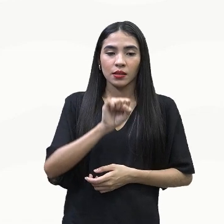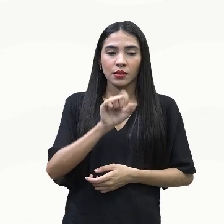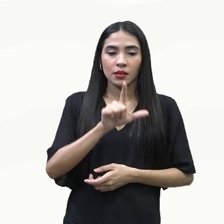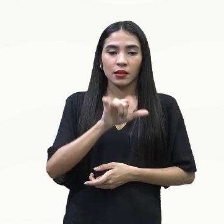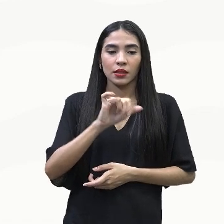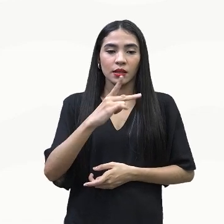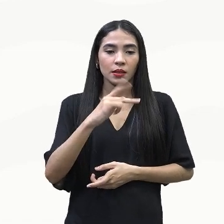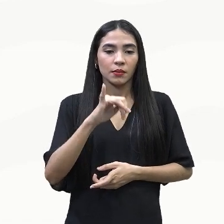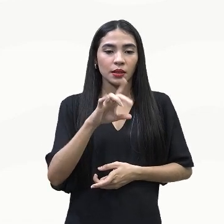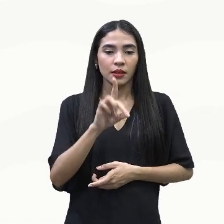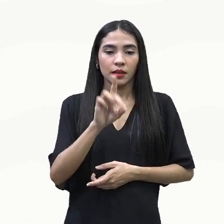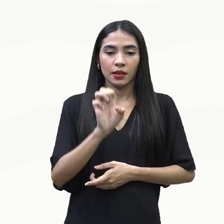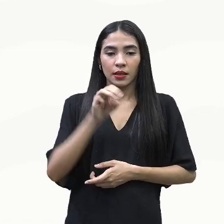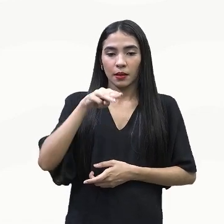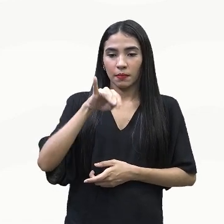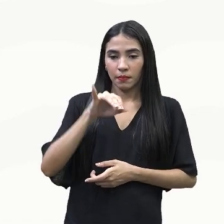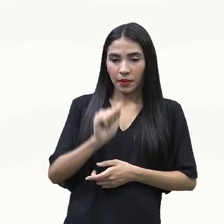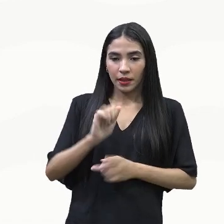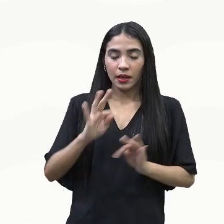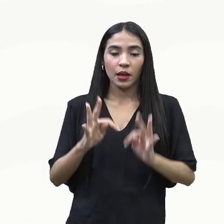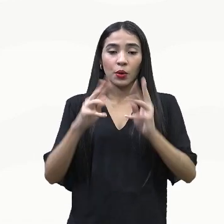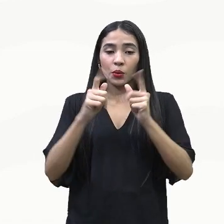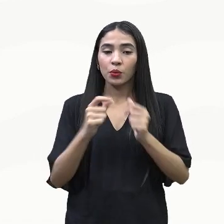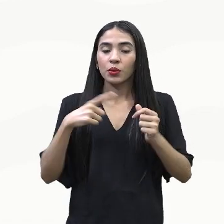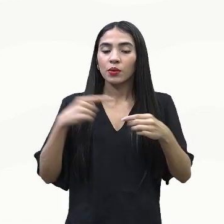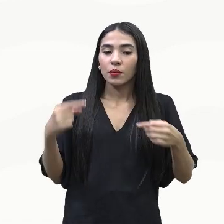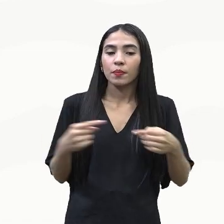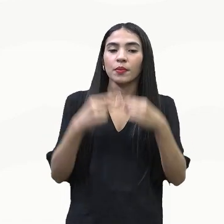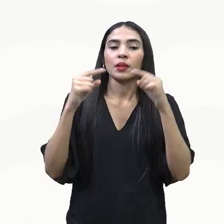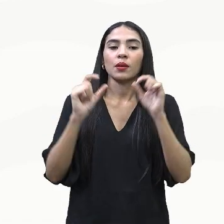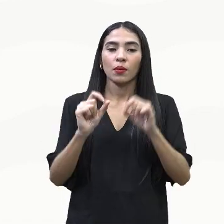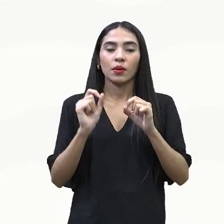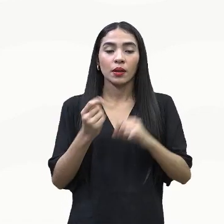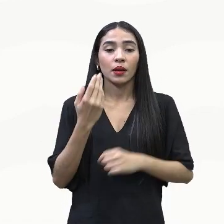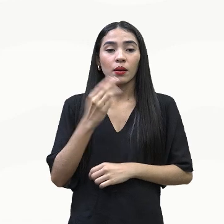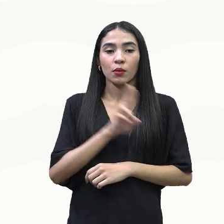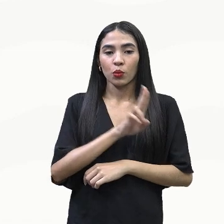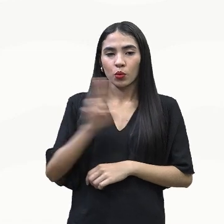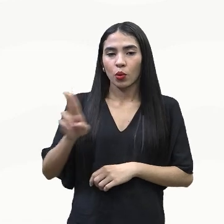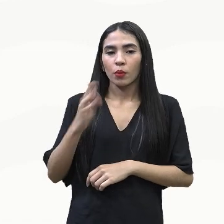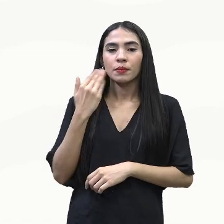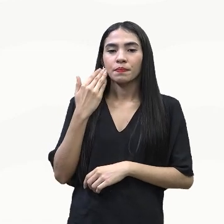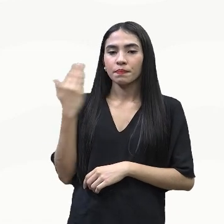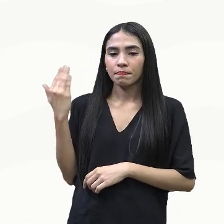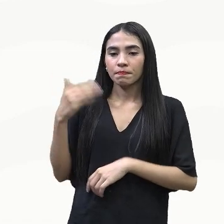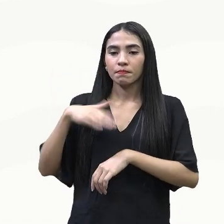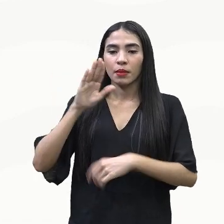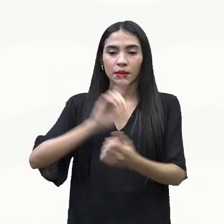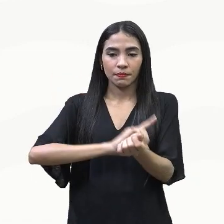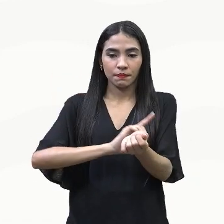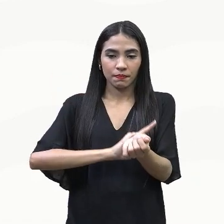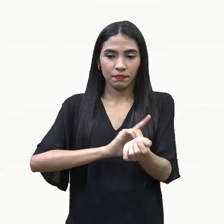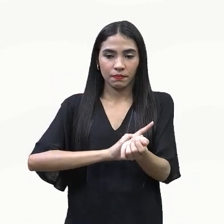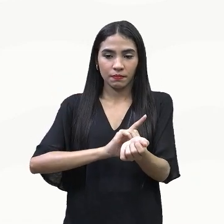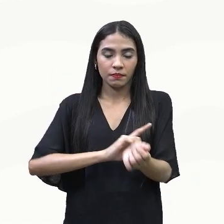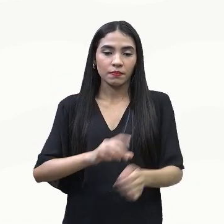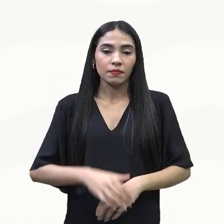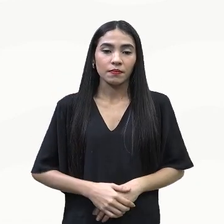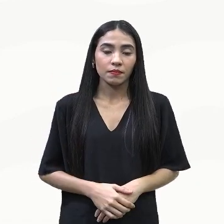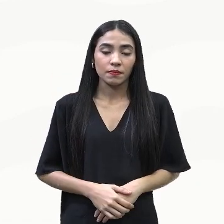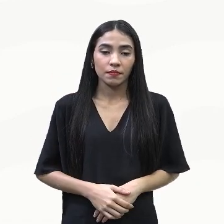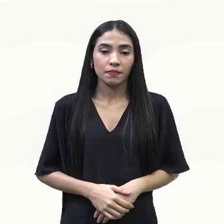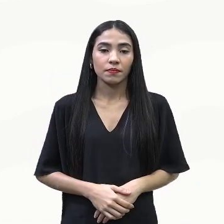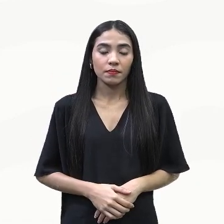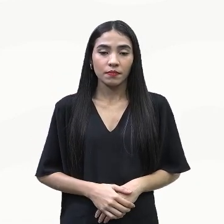dislipidemia. Isso aqui tudo tem a ver com esse nome tão popular que nós escutamos, diabetes, né? Que